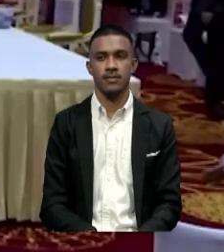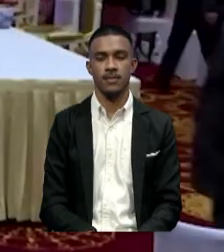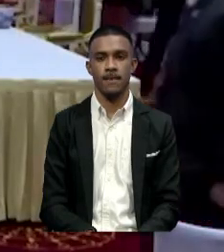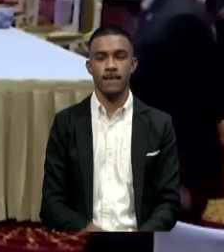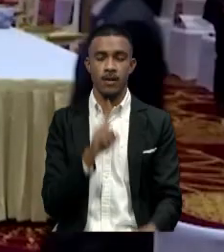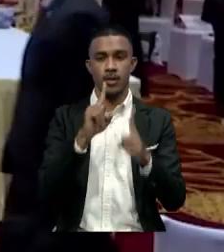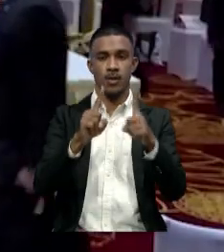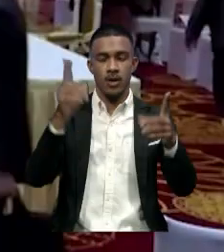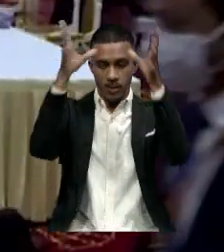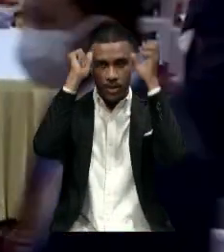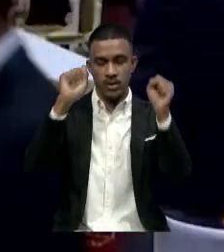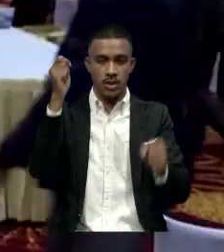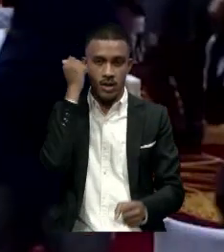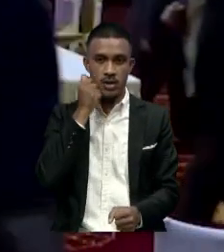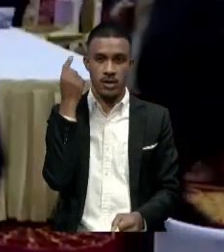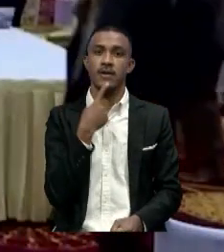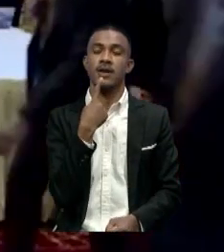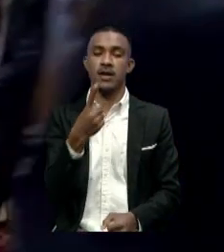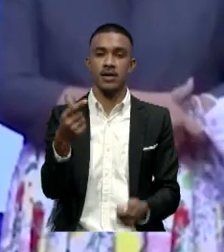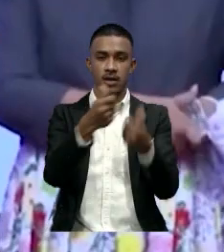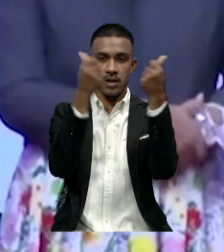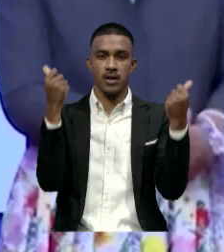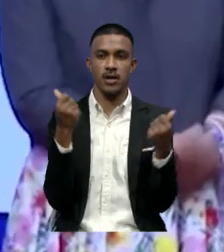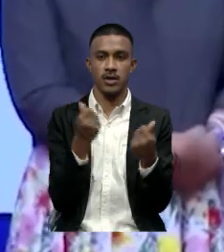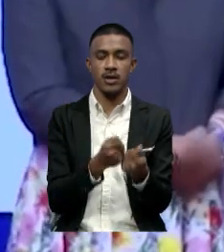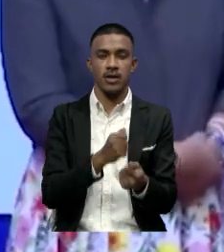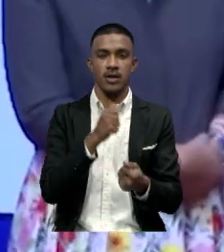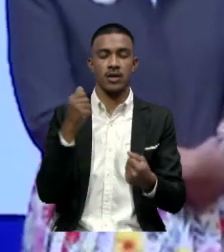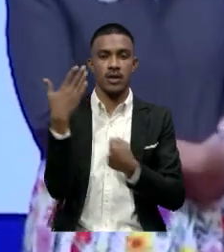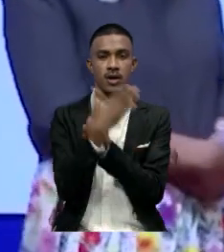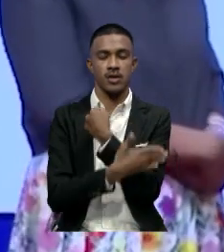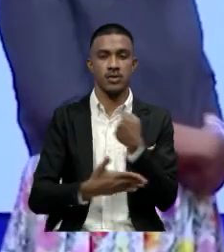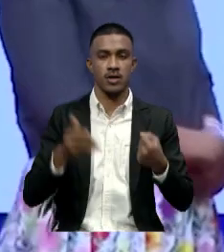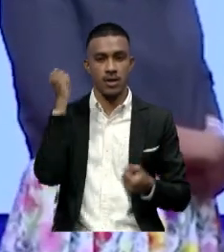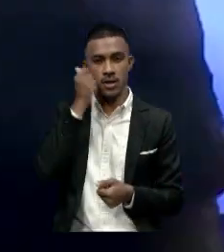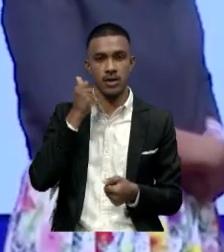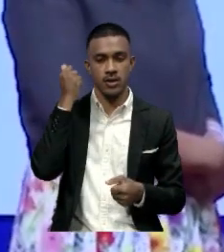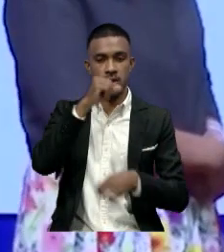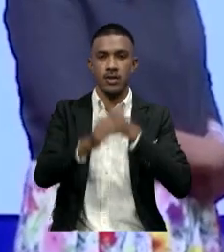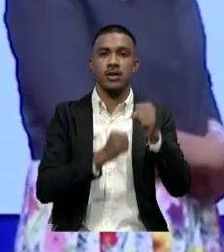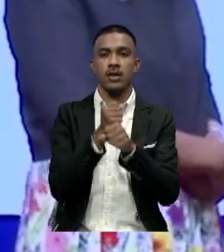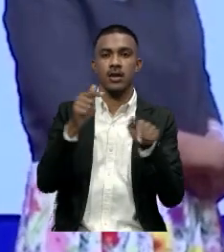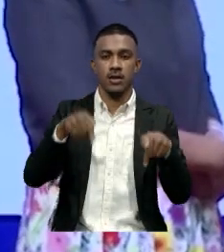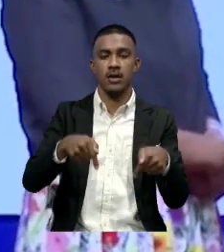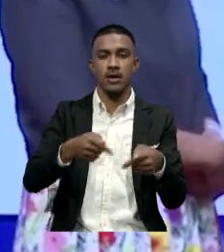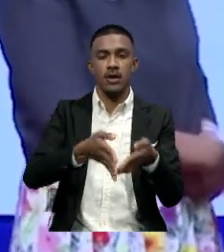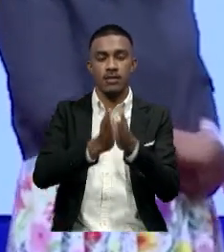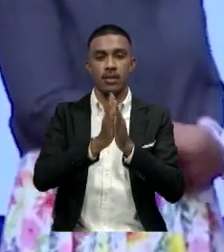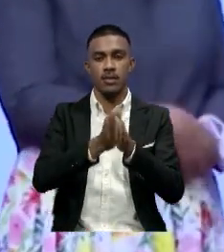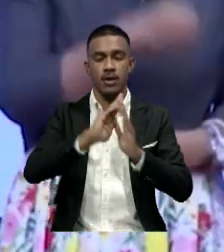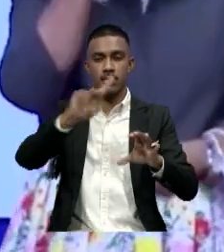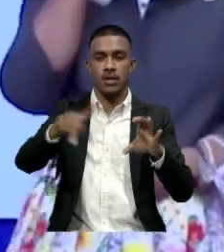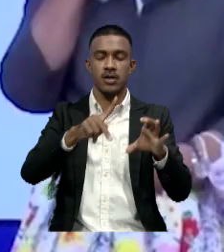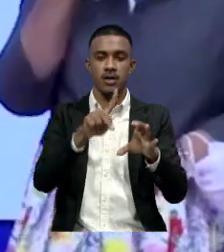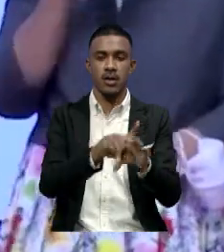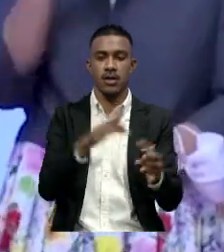Porta-voz presidencial ASEAN Hateten, Associação Nações Sudeste Asiático e Tinangni, proíbe junta Myanmar participar reunião, tamba